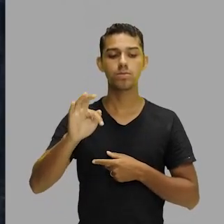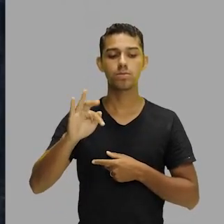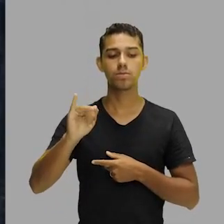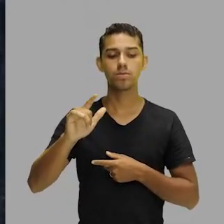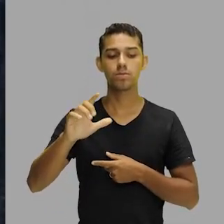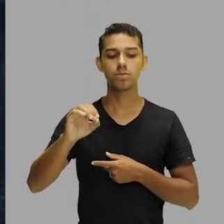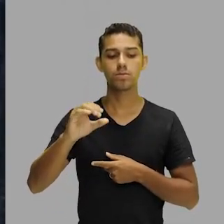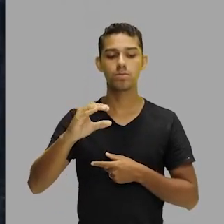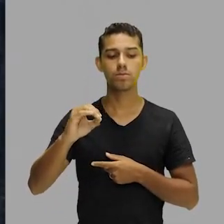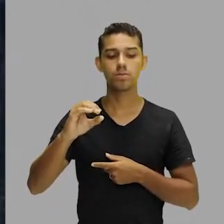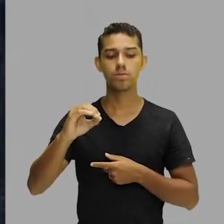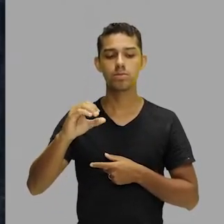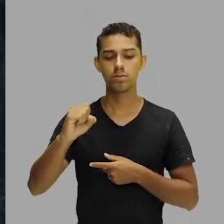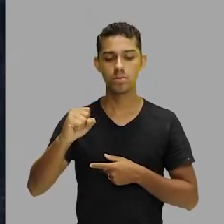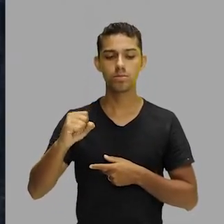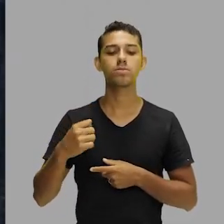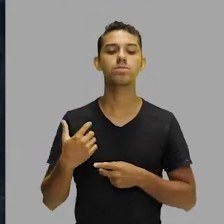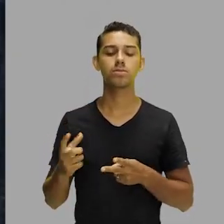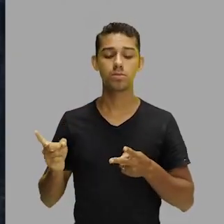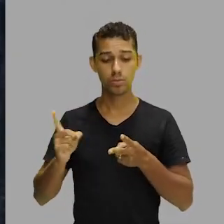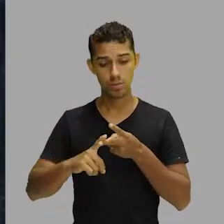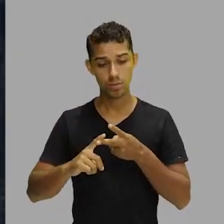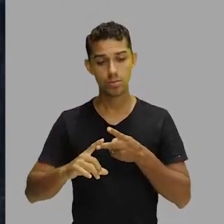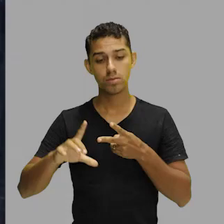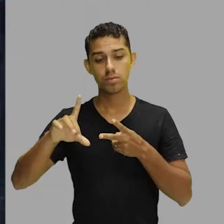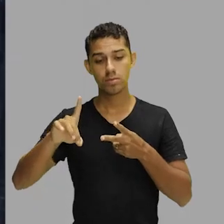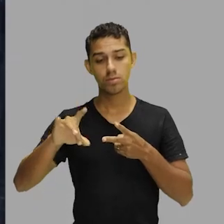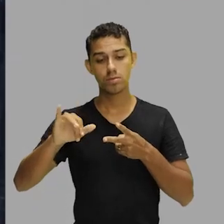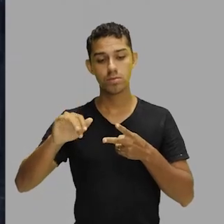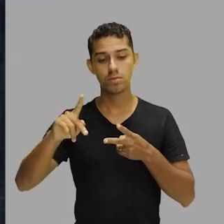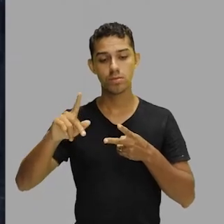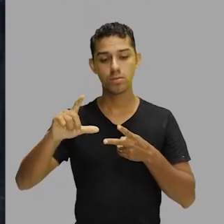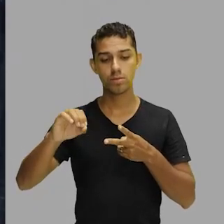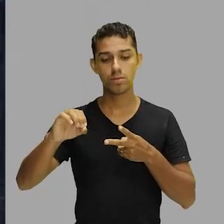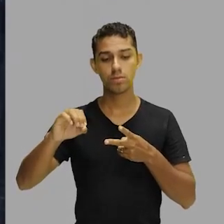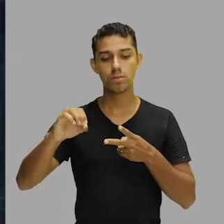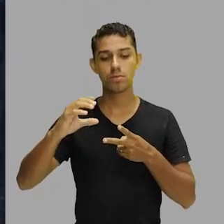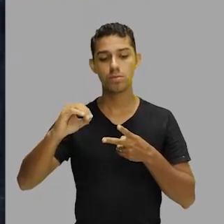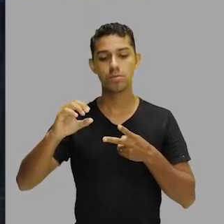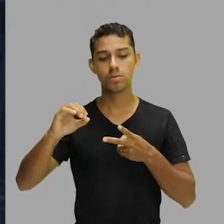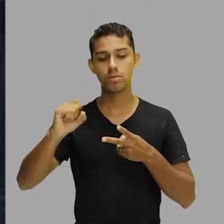de Staphylococcus. Tem o formato de Diplococcus.